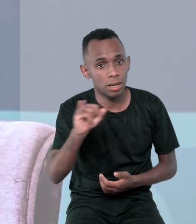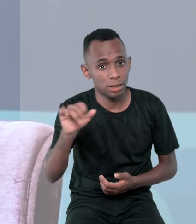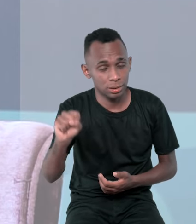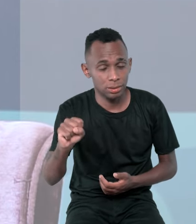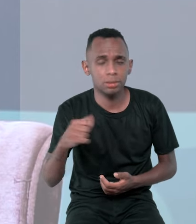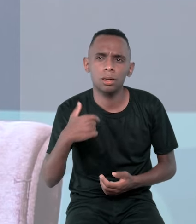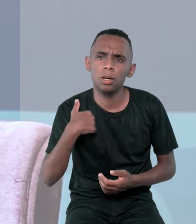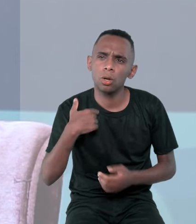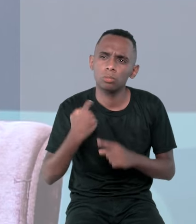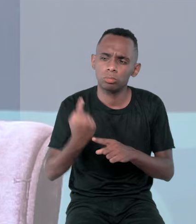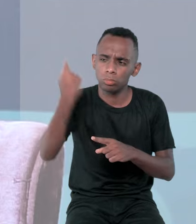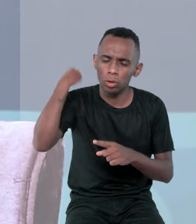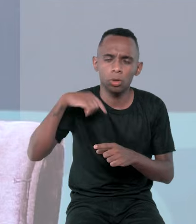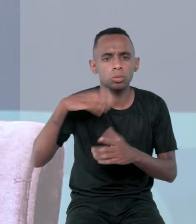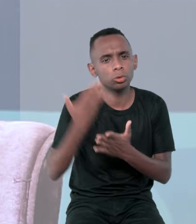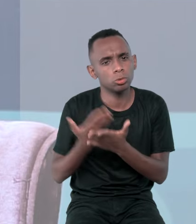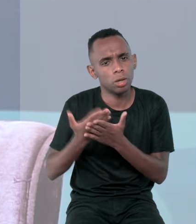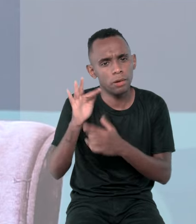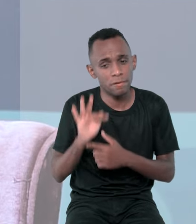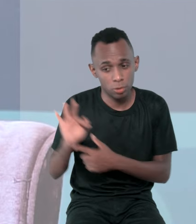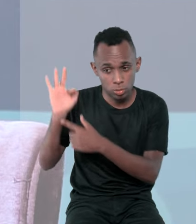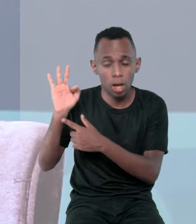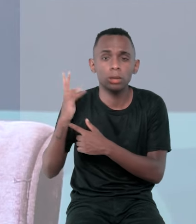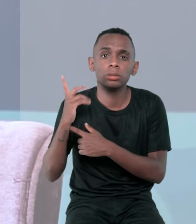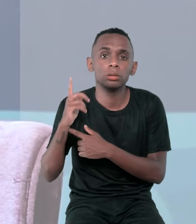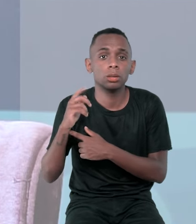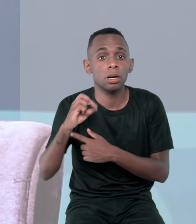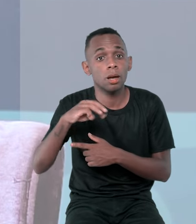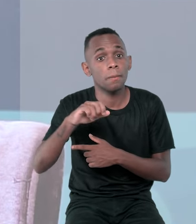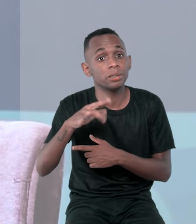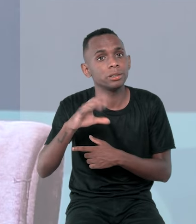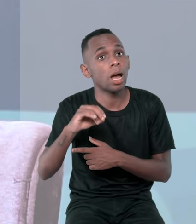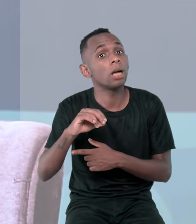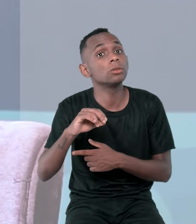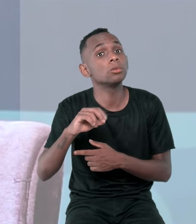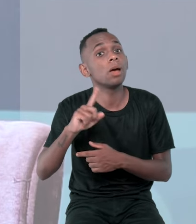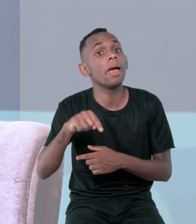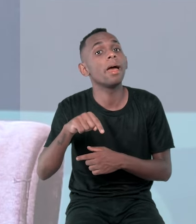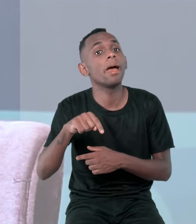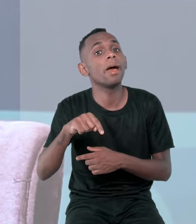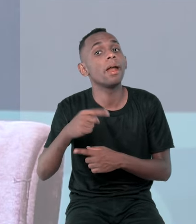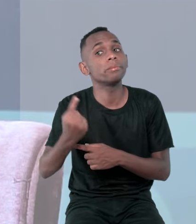Quando eu fazia graduação, ele era branco.